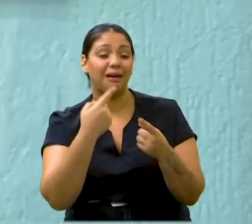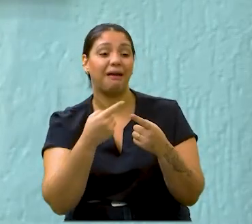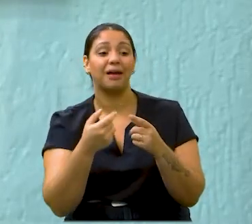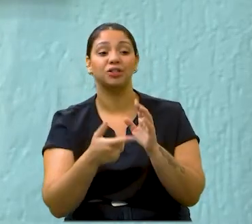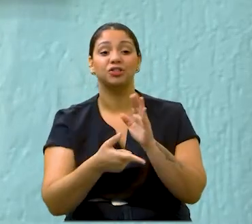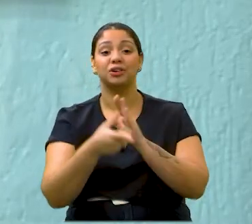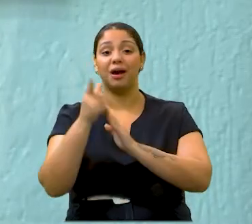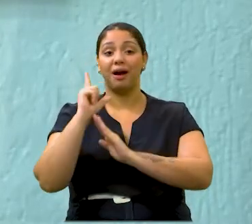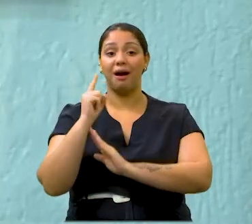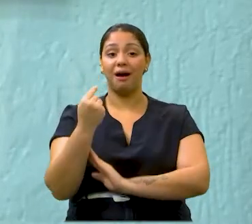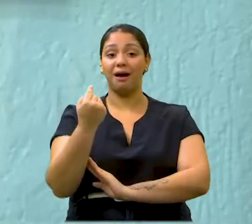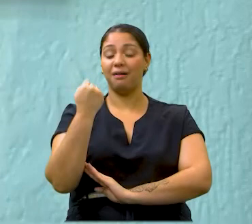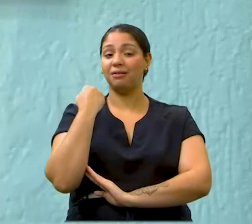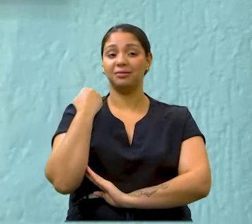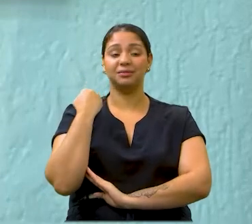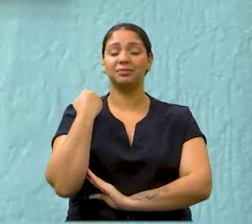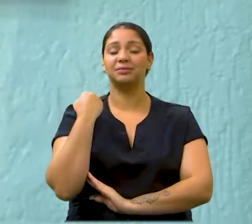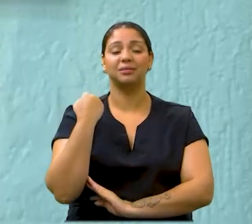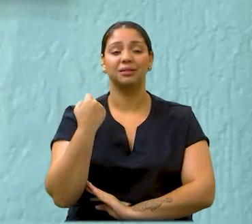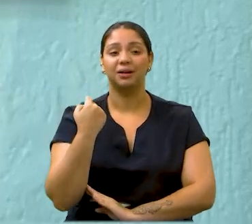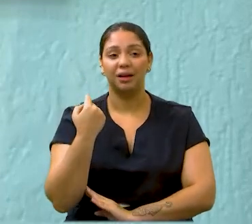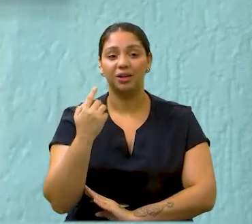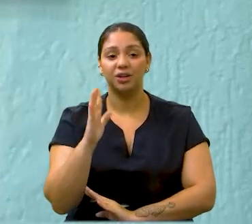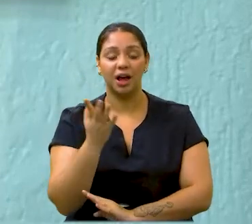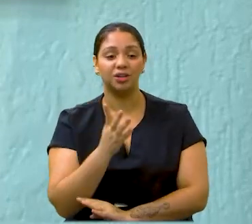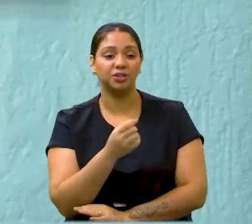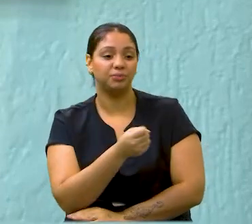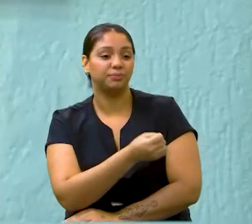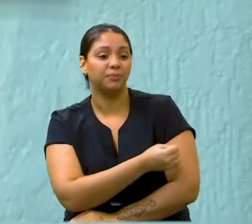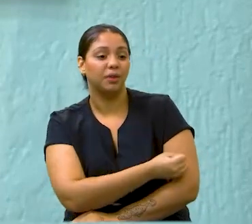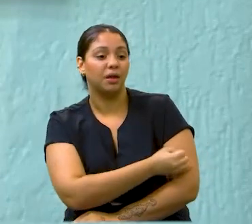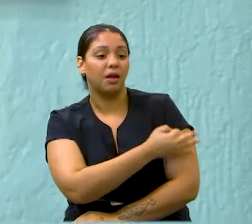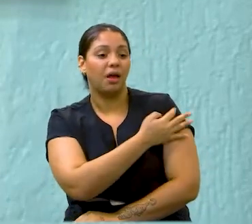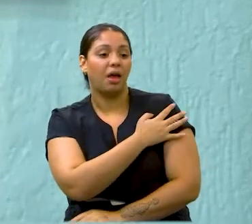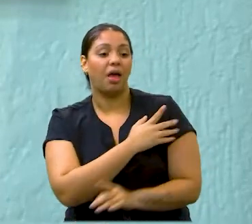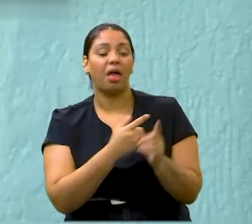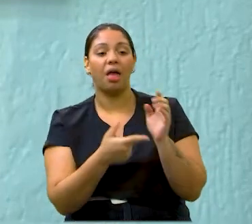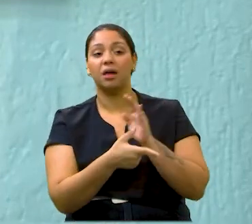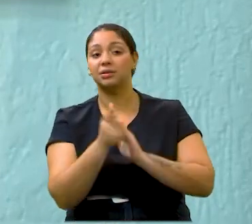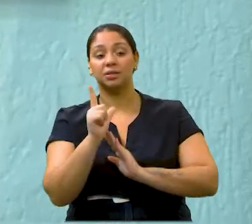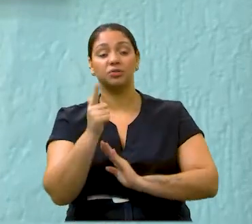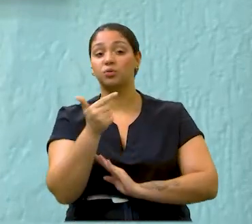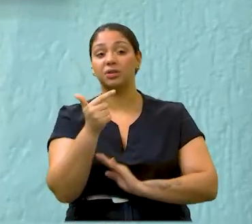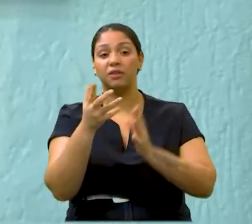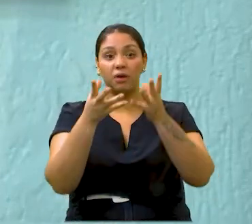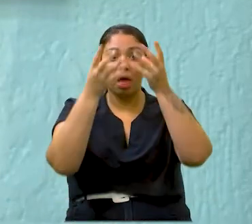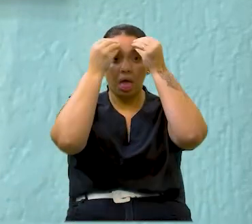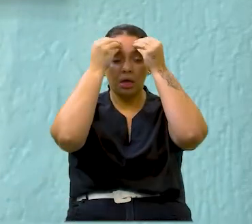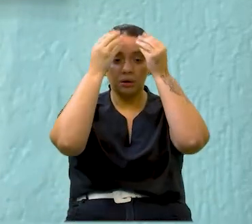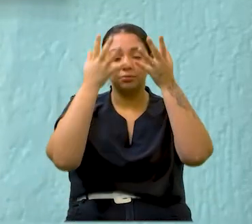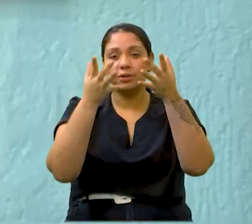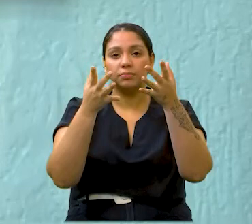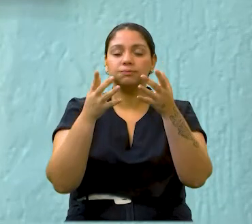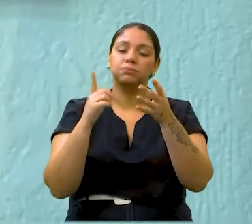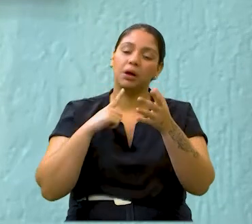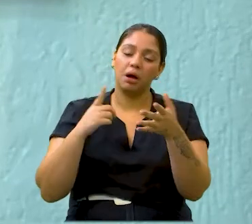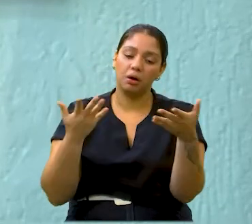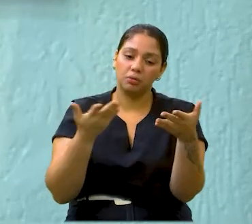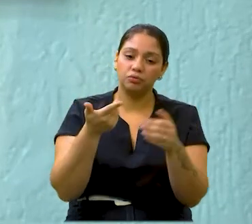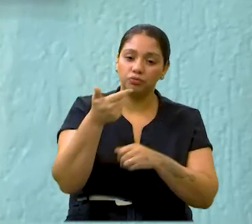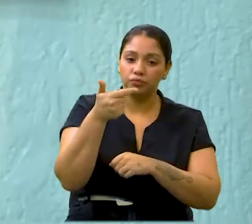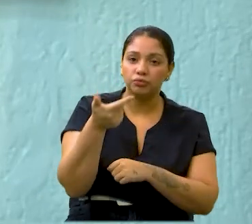anteriores, não foram assim fixadas, né, pela criança, e isso reflete o